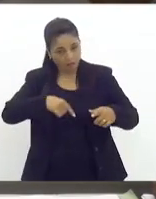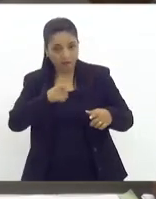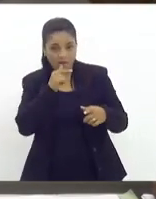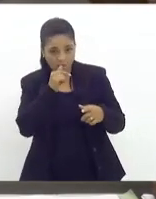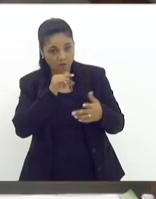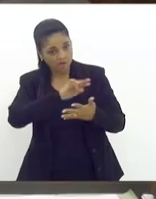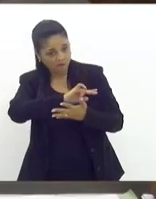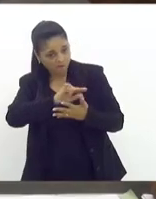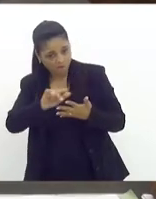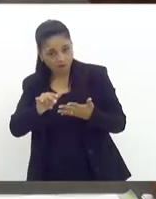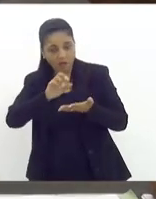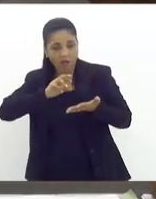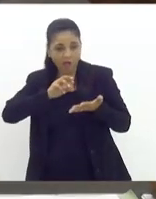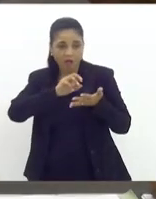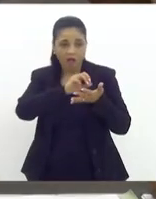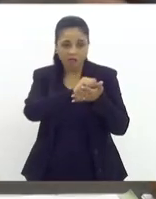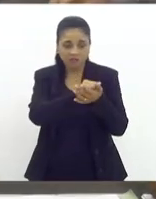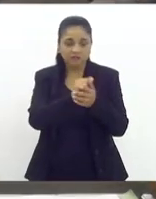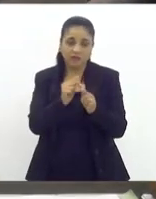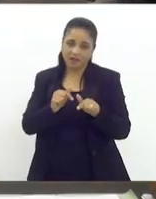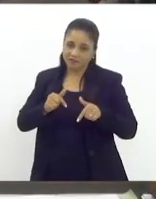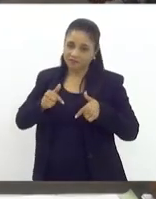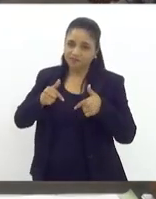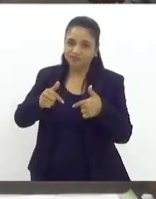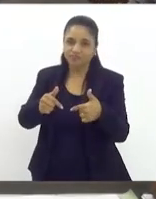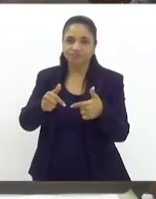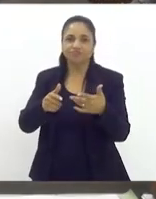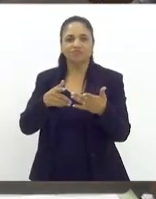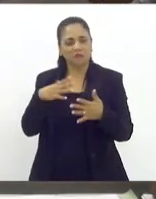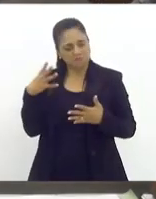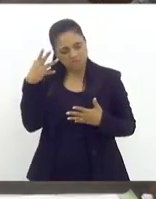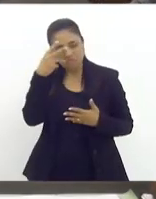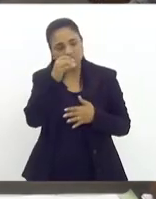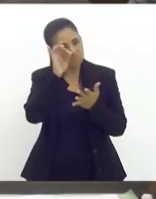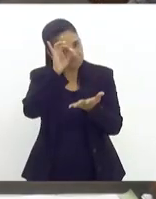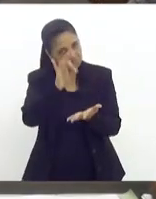vários praticantes lá e está muito bonito, de fato.